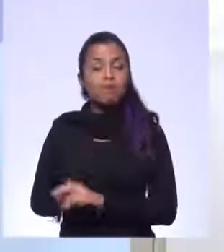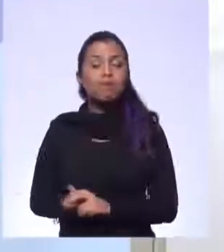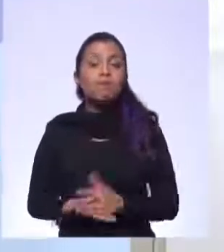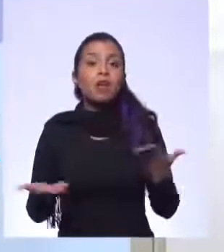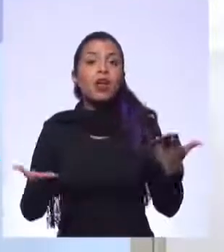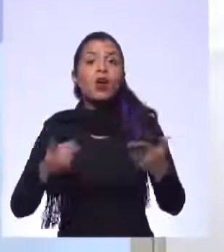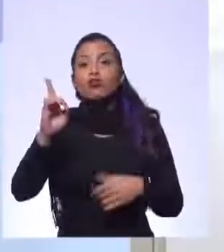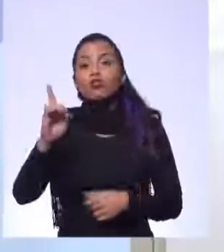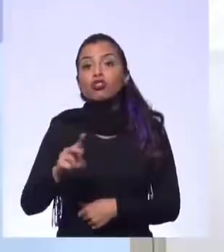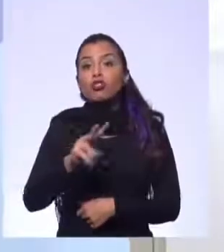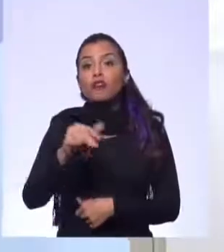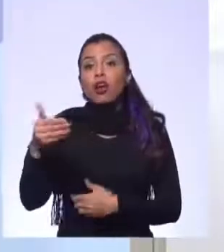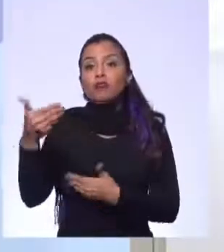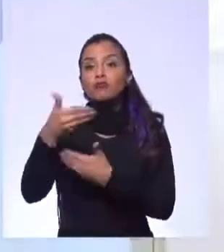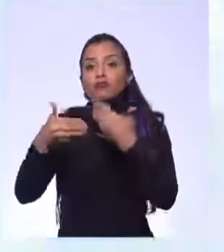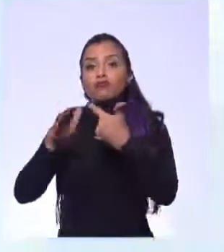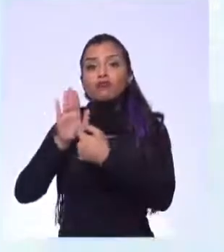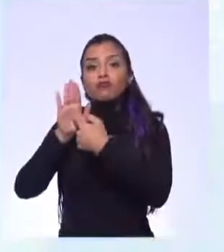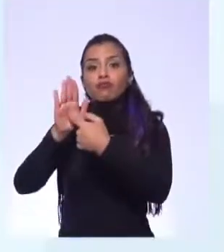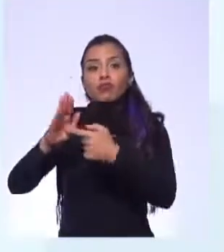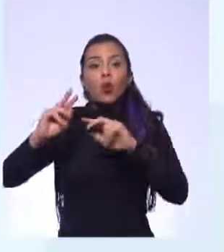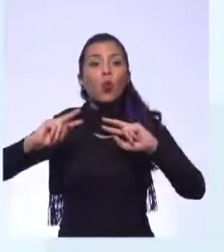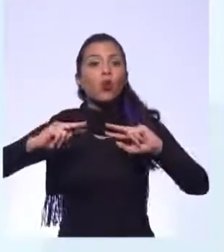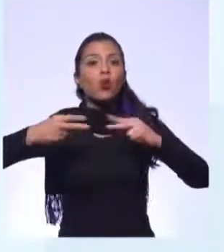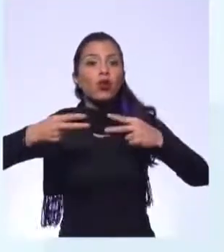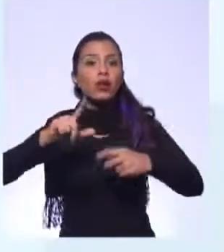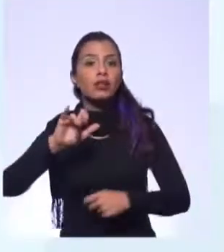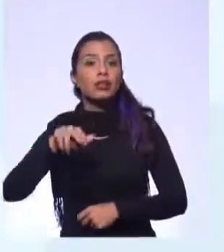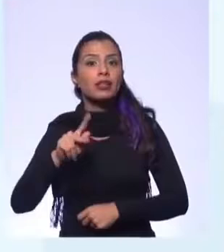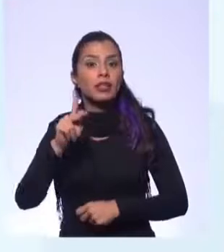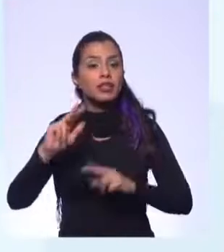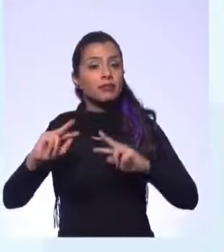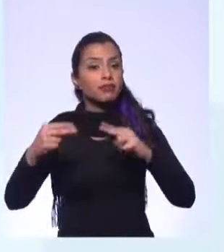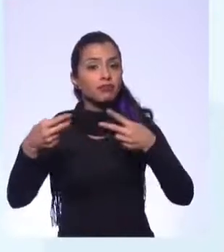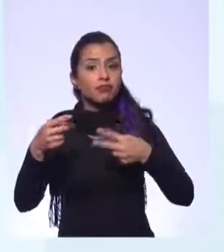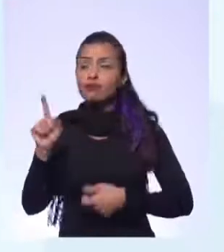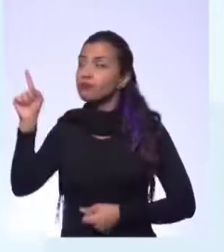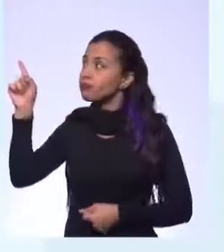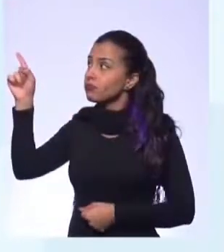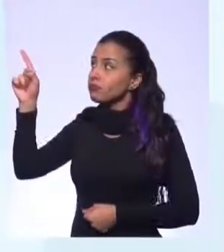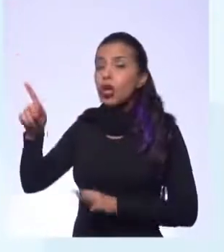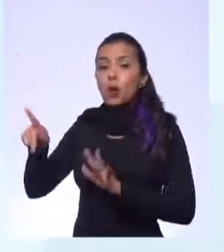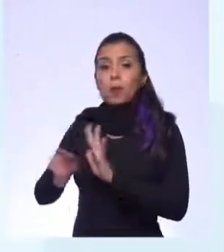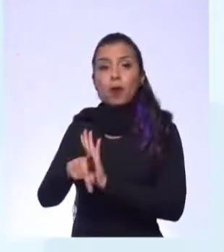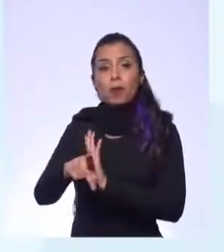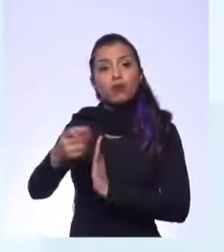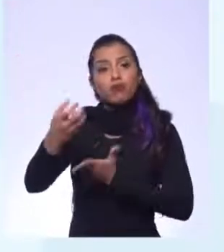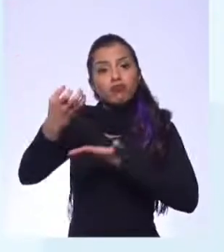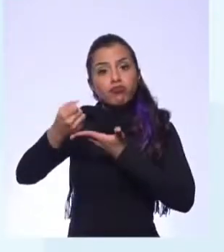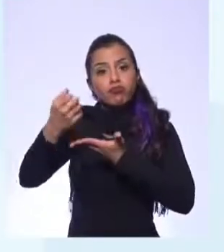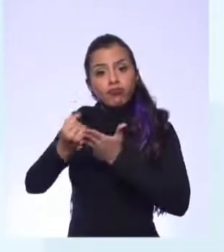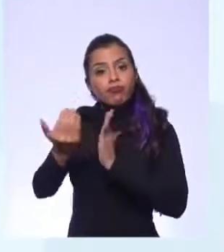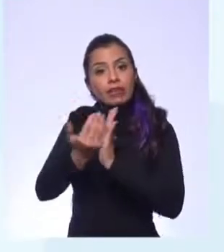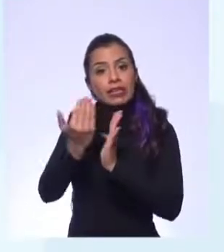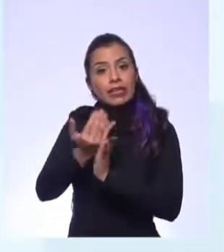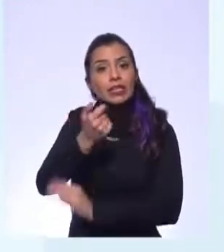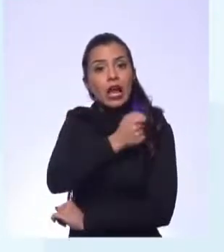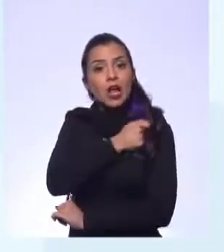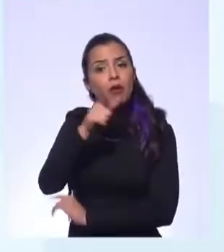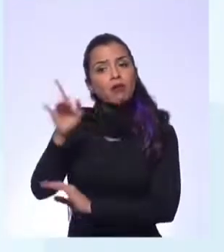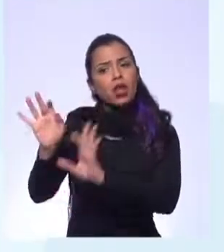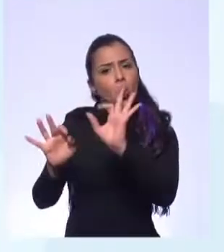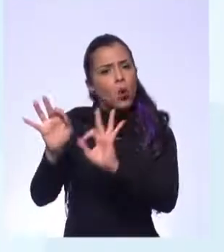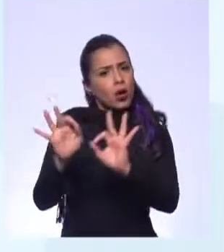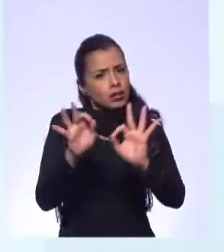na tela o endereço, o link de onde está o caderno do aluno, para você já ir baixando, se organizando, arrumando seu